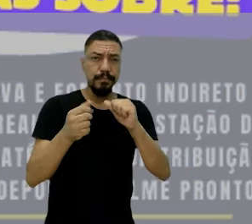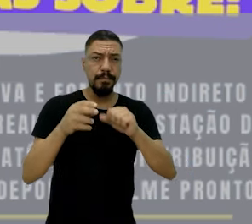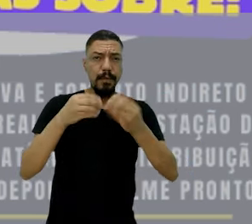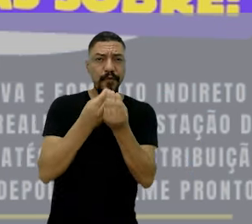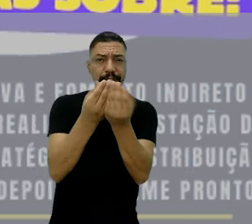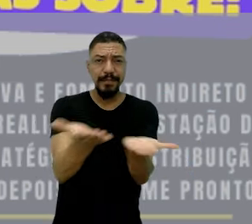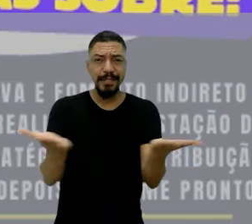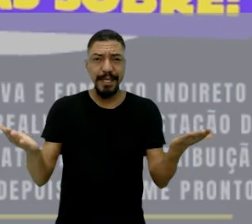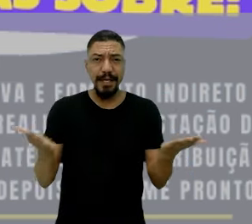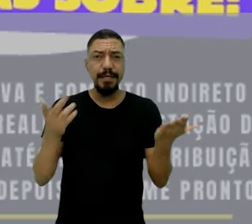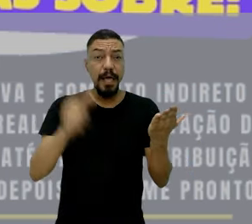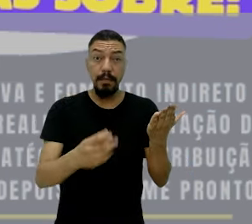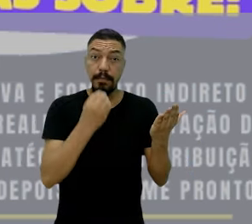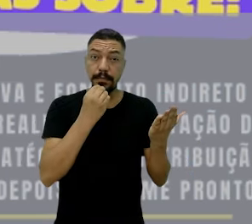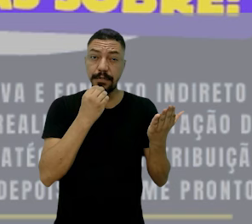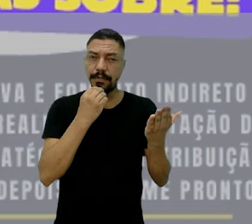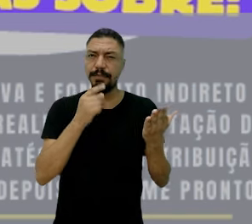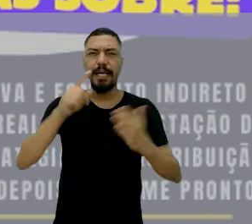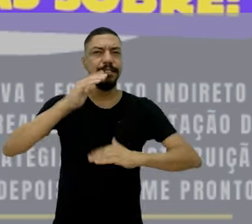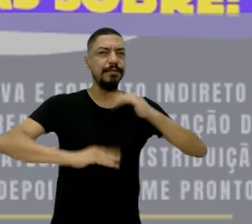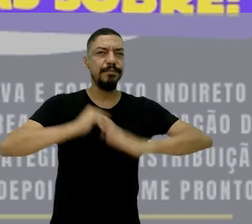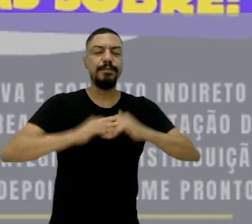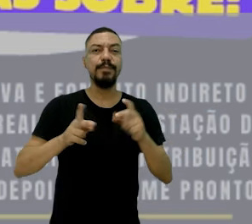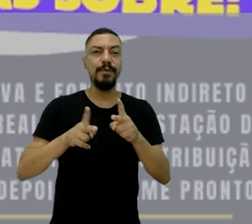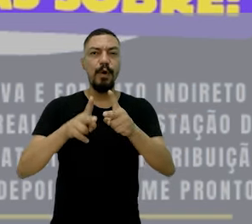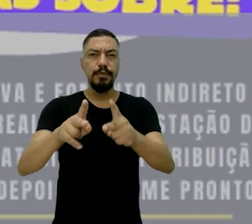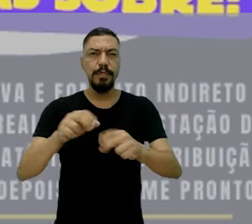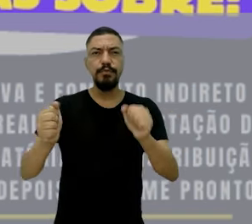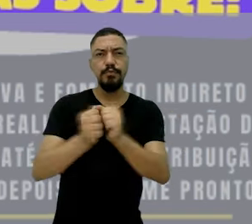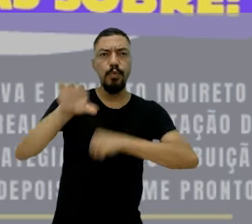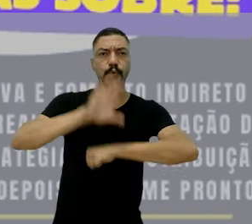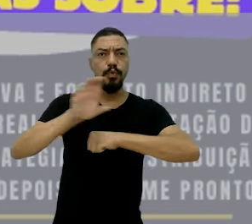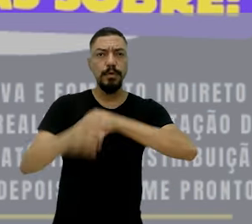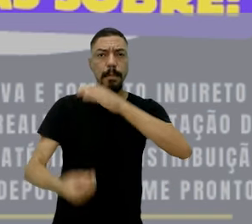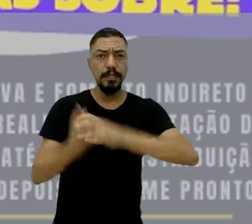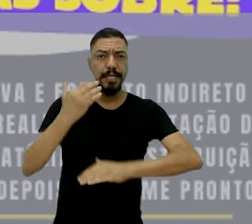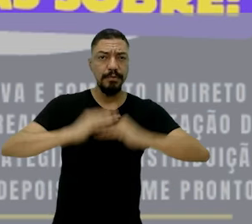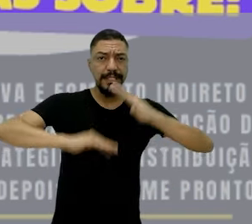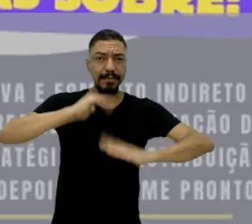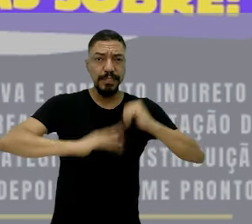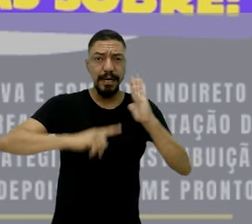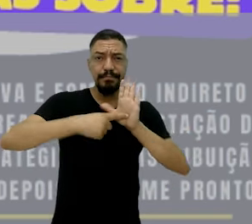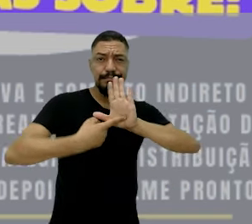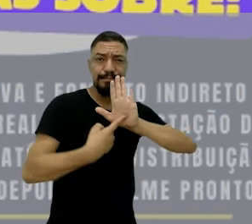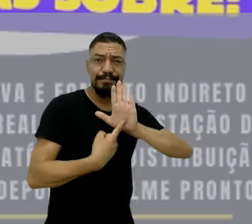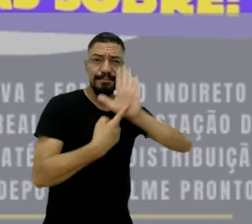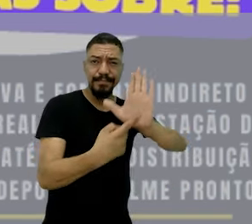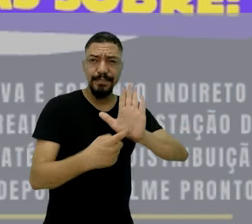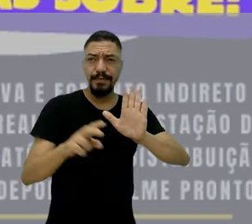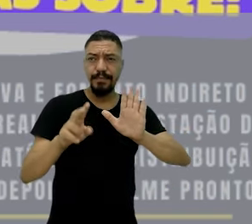uma continuidade dessa atividade aqui, com um curso de produção executiva, né, com a Aline